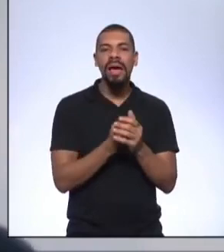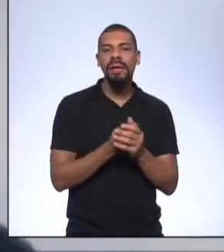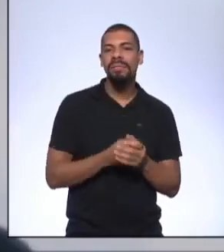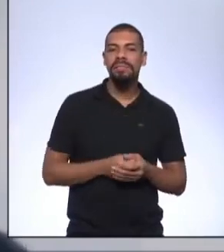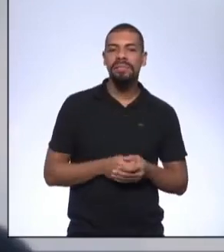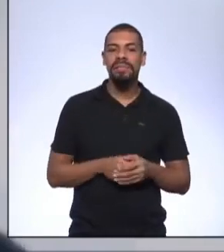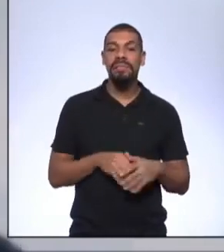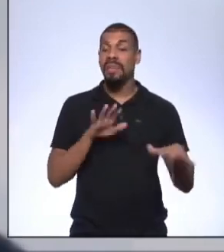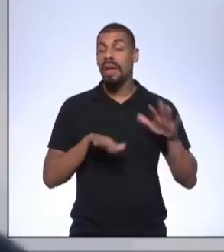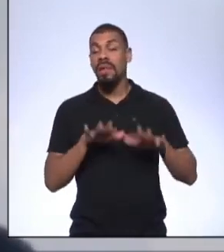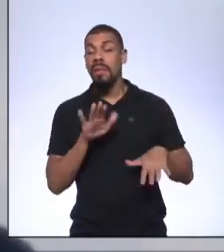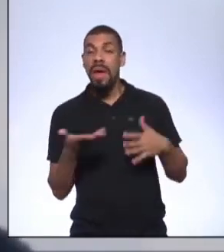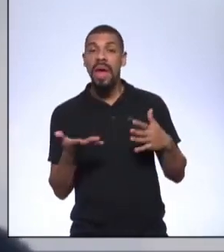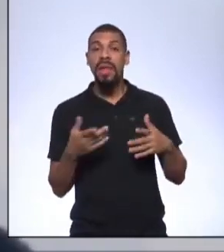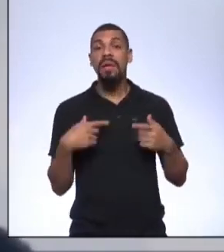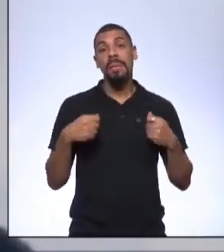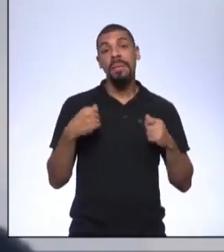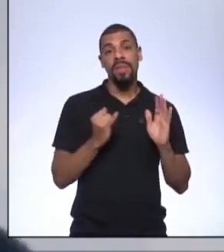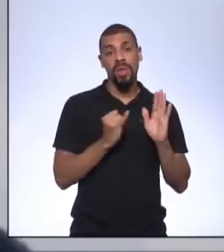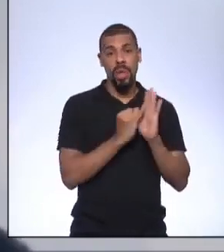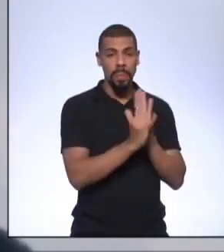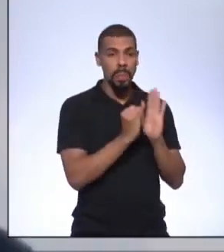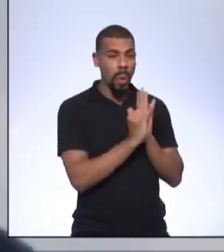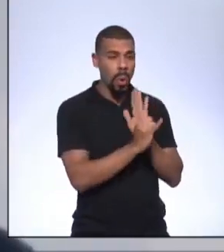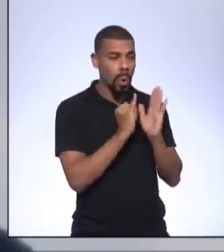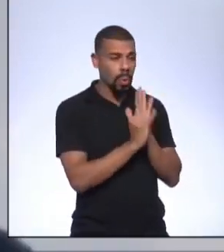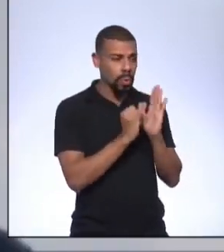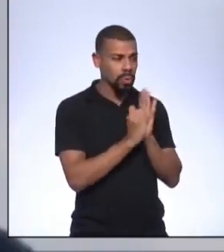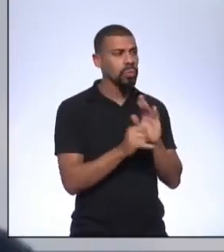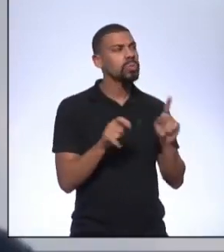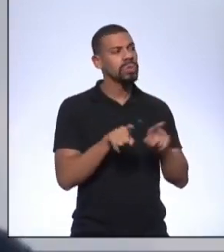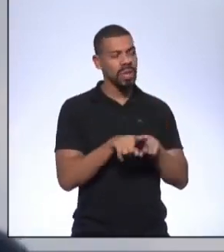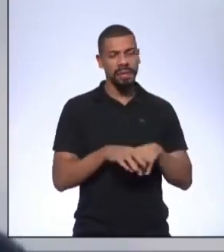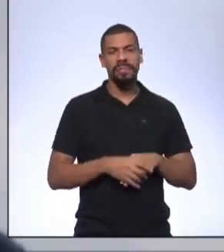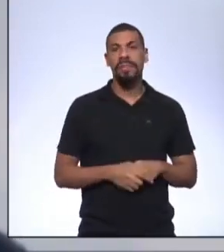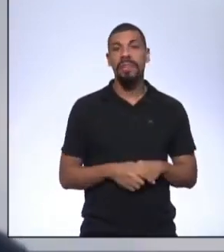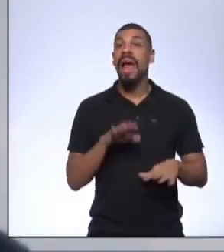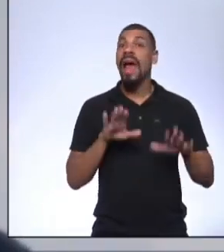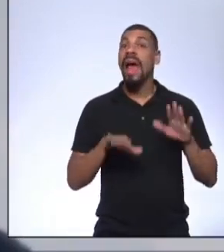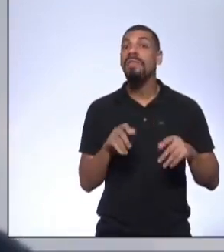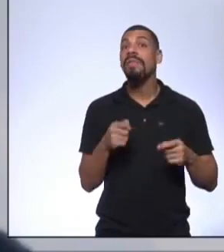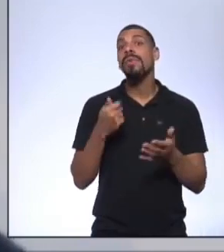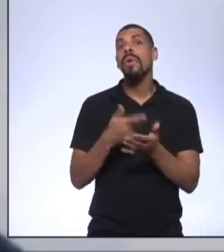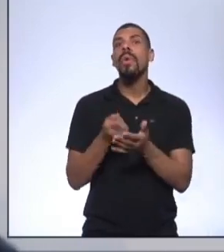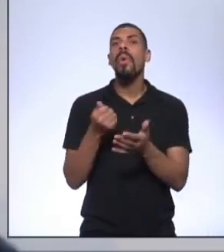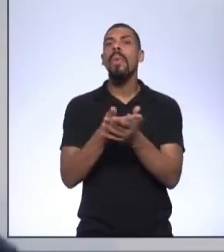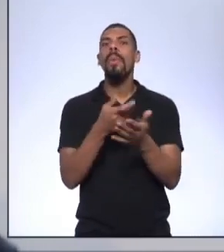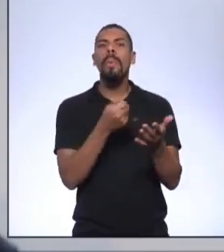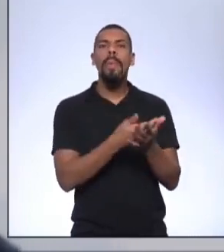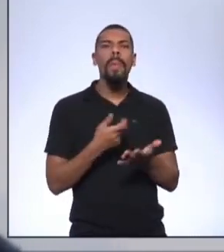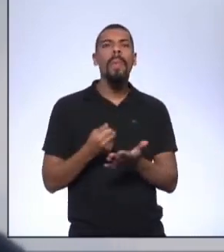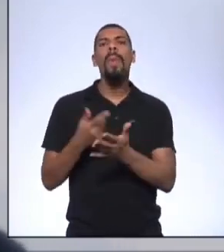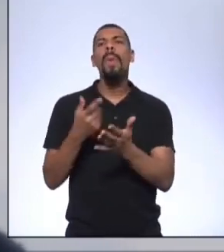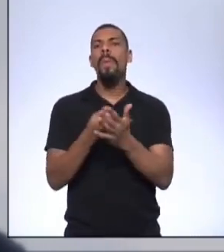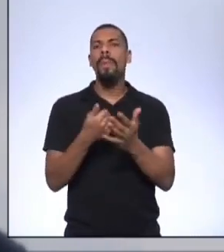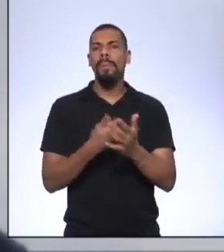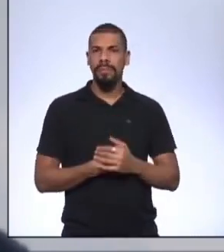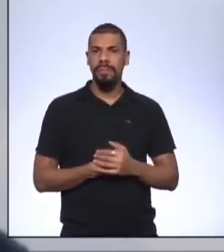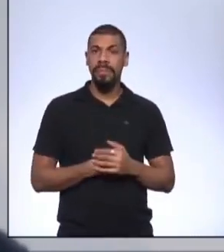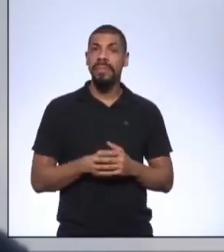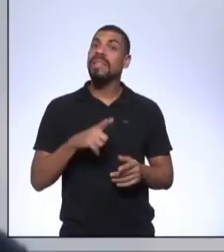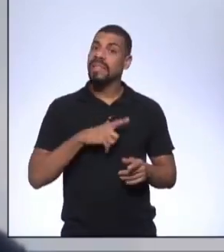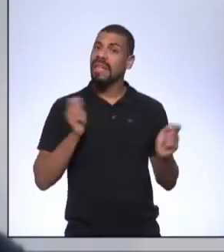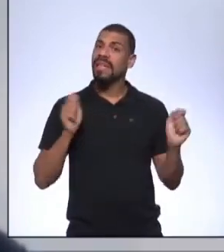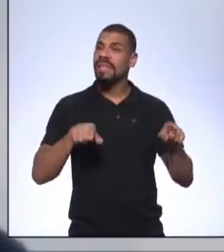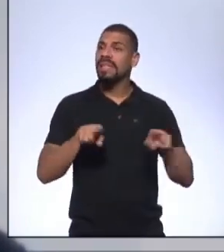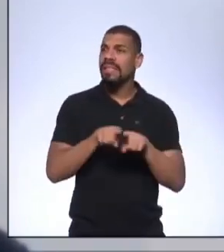né, razoável, mas aí tem a questão do dinheiro, né? Que você tem que converter para a moeda do país que você está comprando. Tem uma taxinha